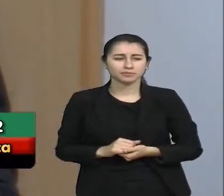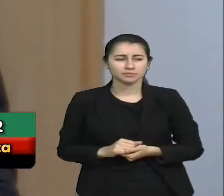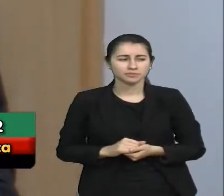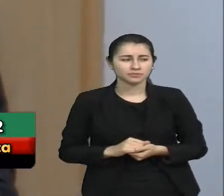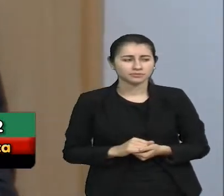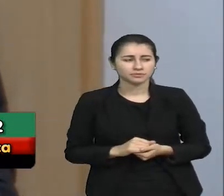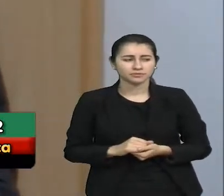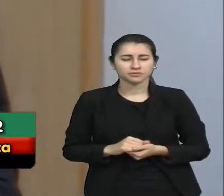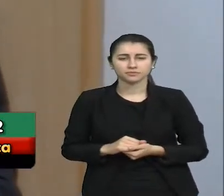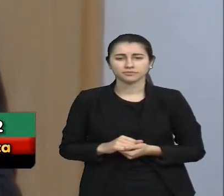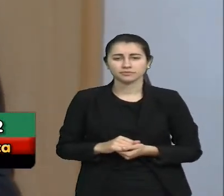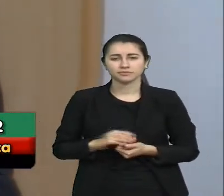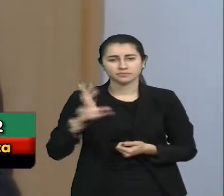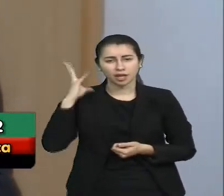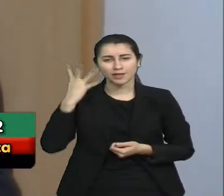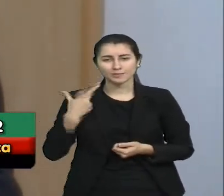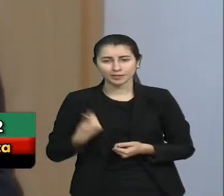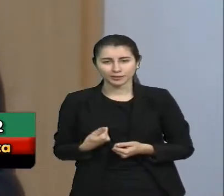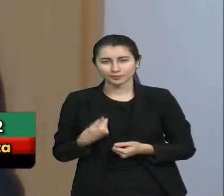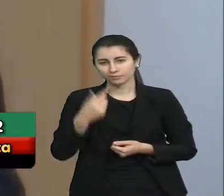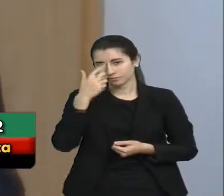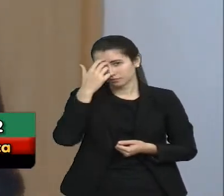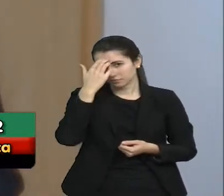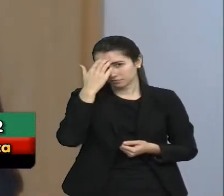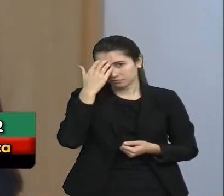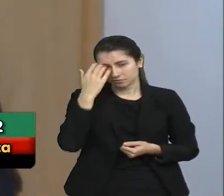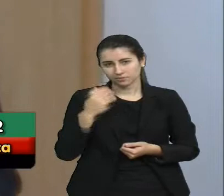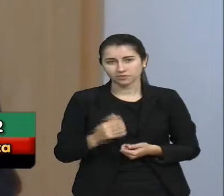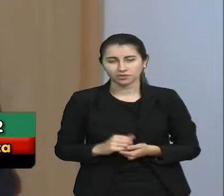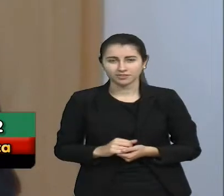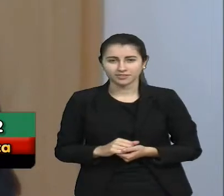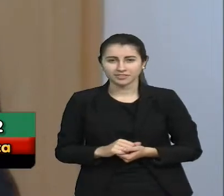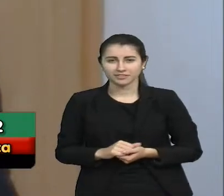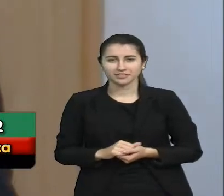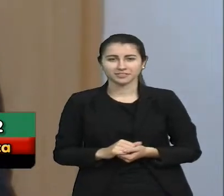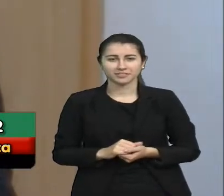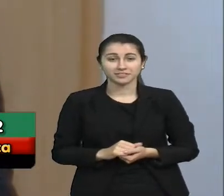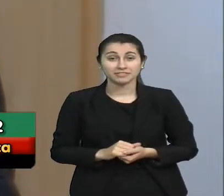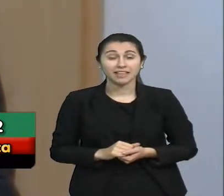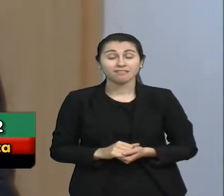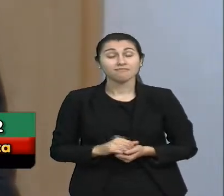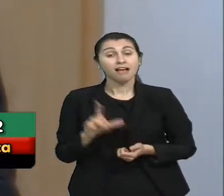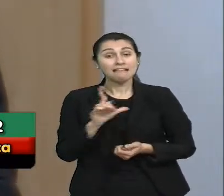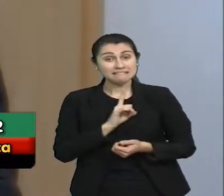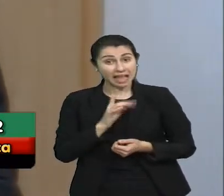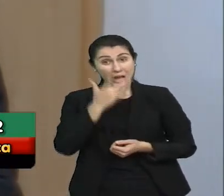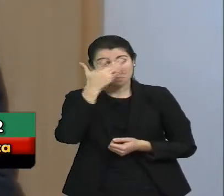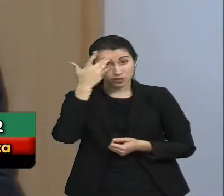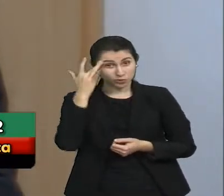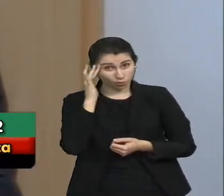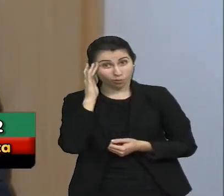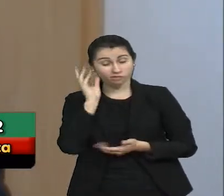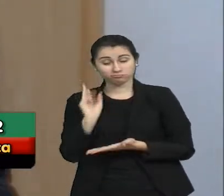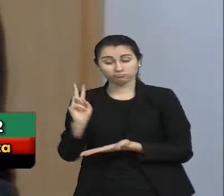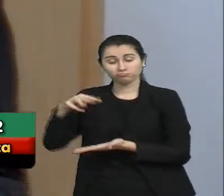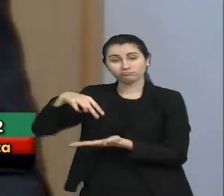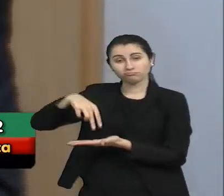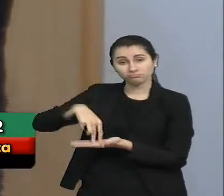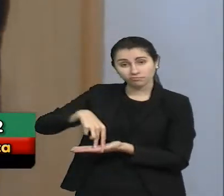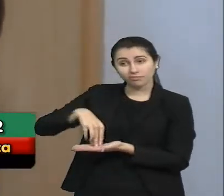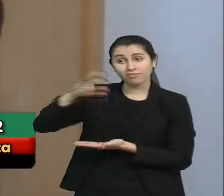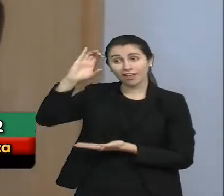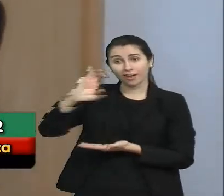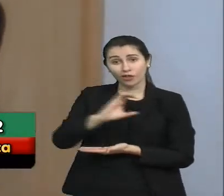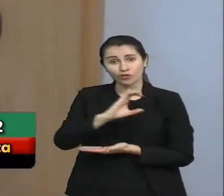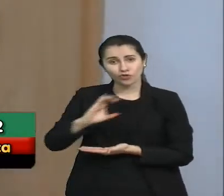temos isso através de atas. Há representantes católicos, há